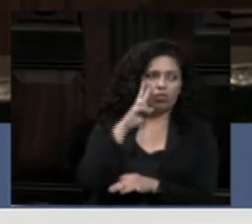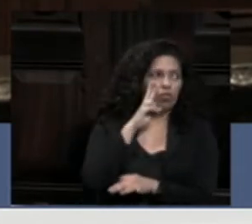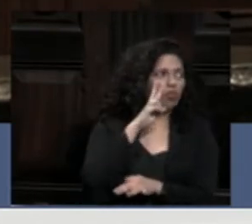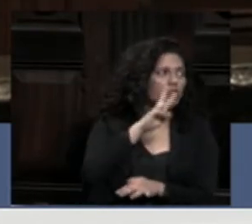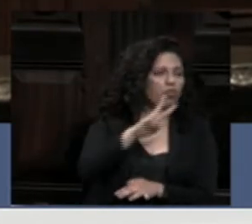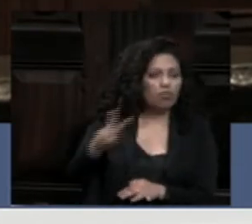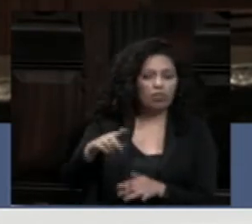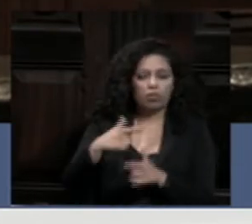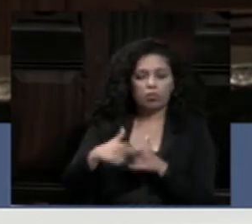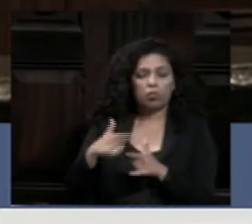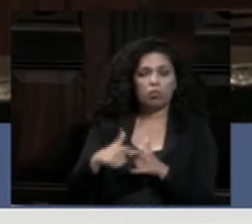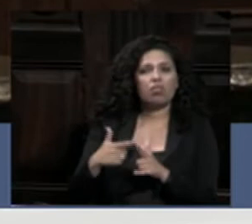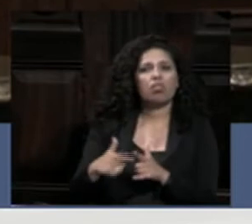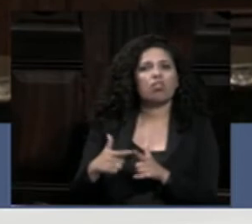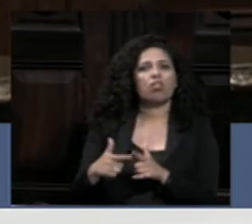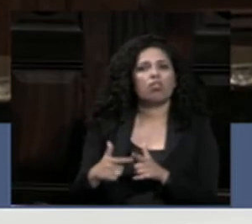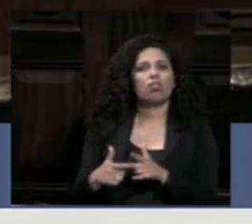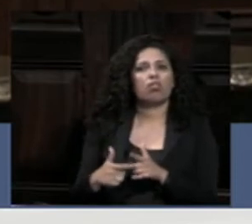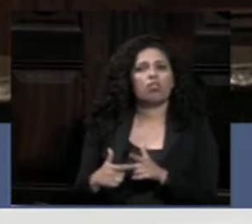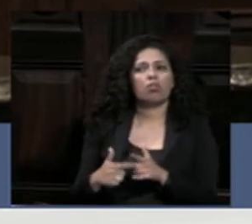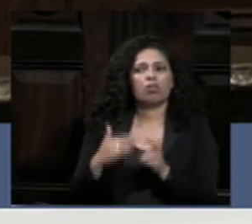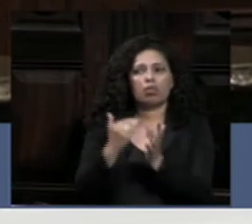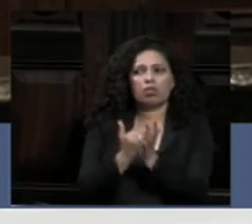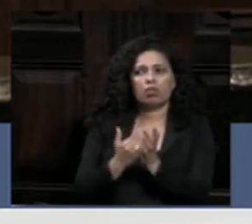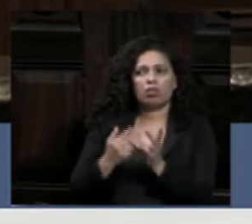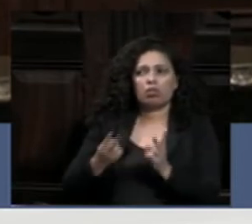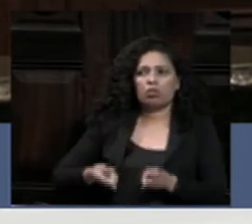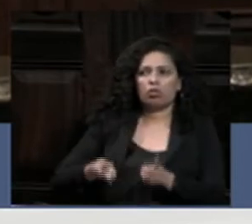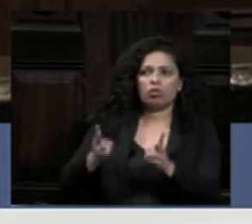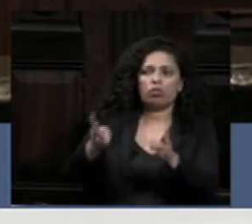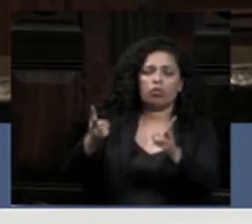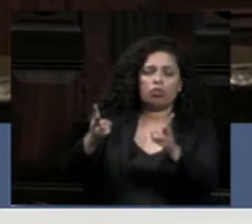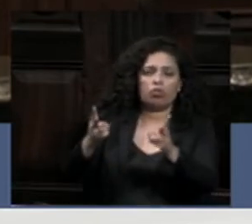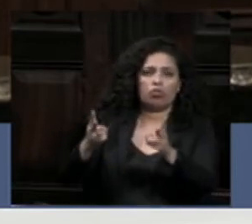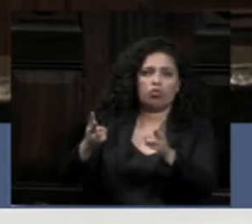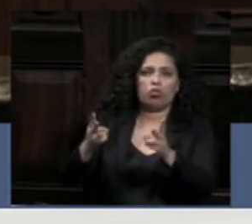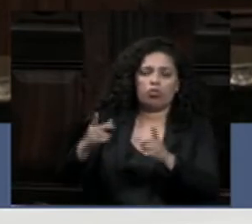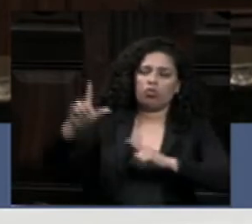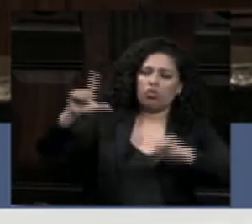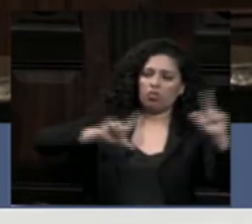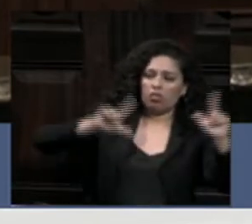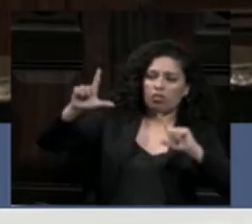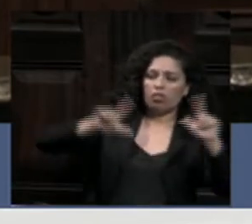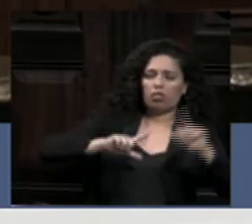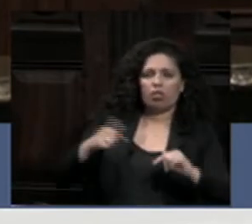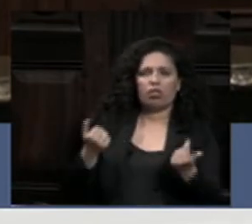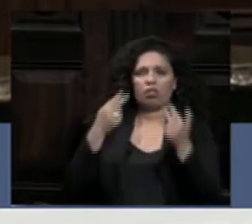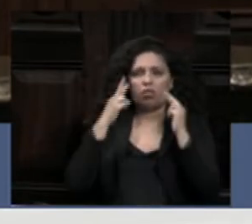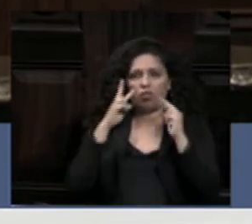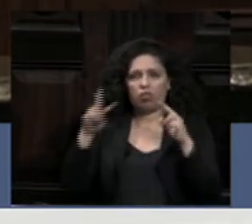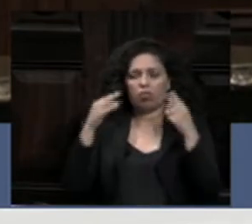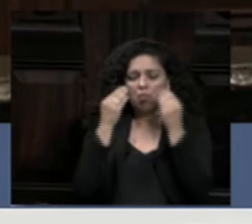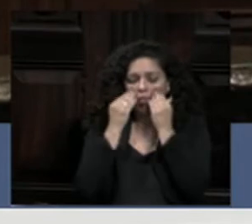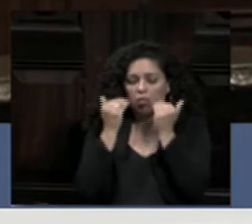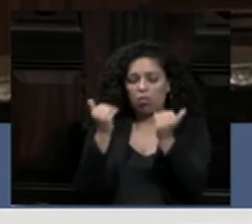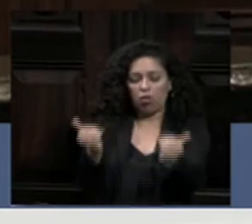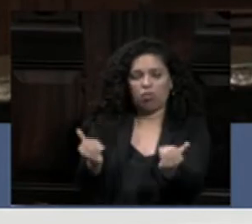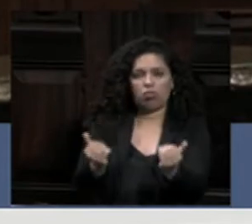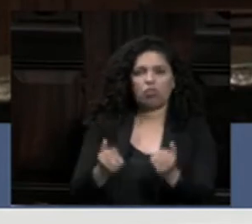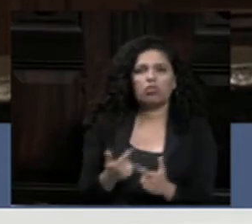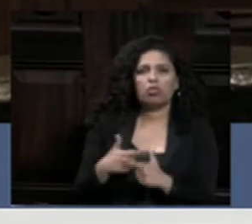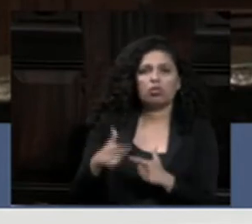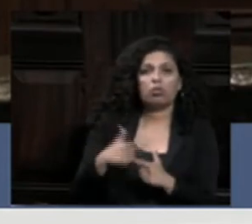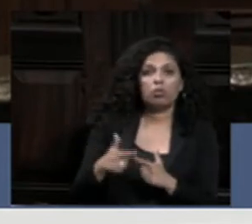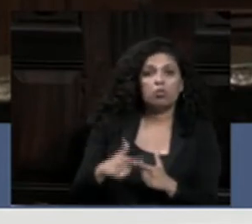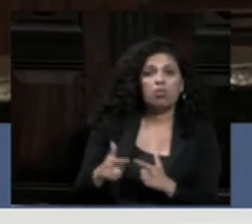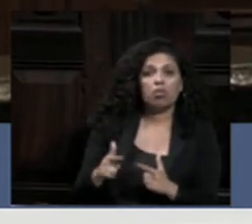que, infelizmente, assistimos na televisão brasileira. A queima do patrimônio